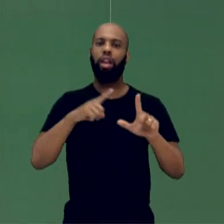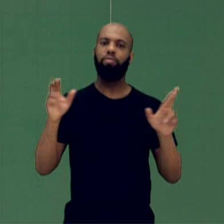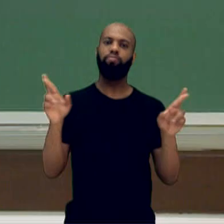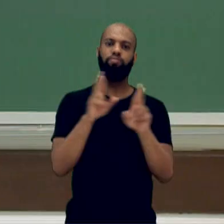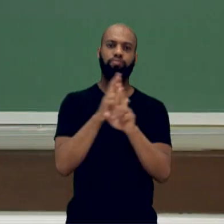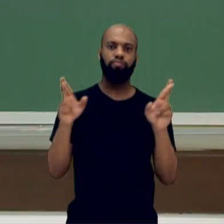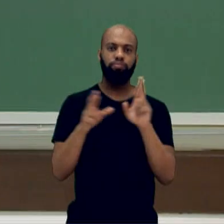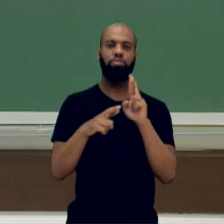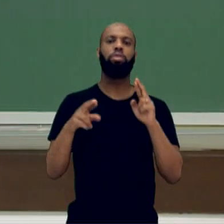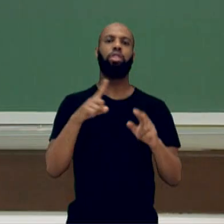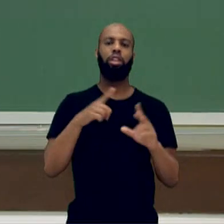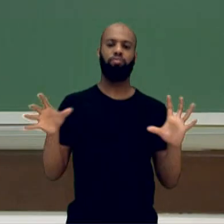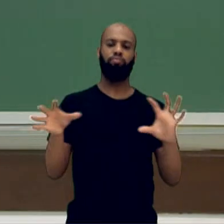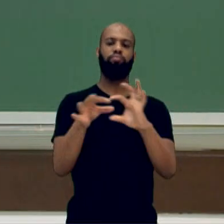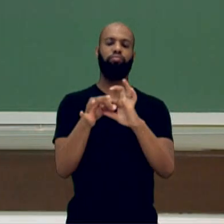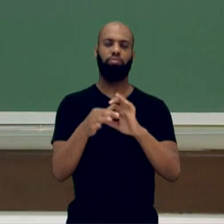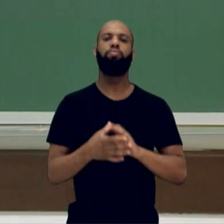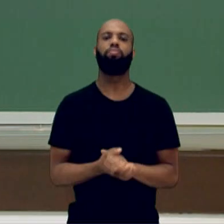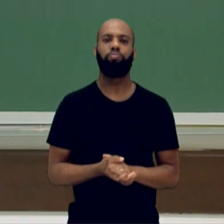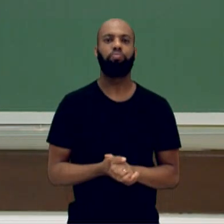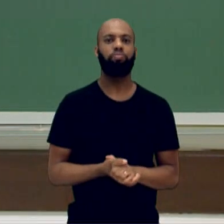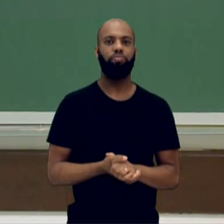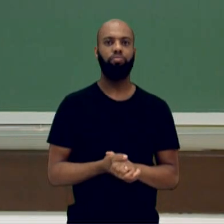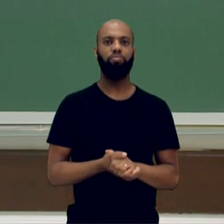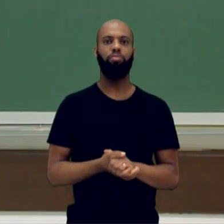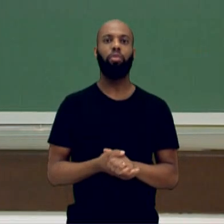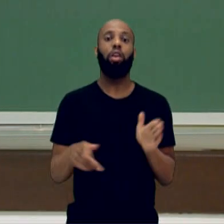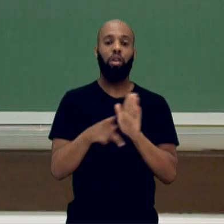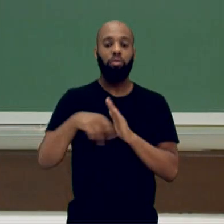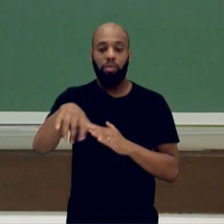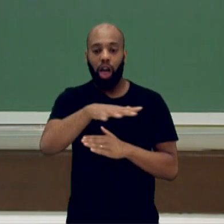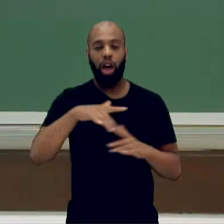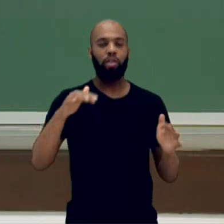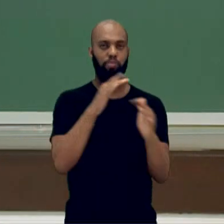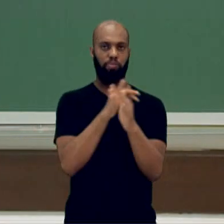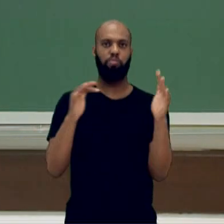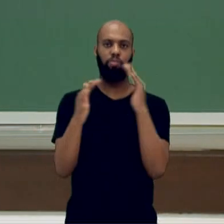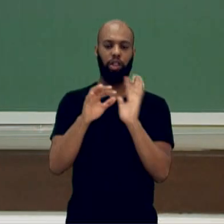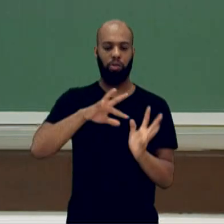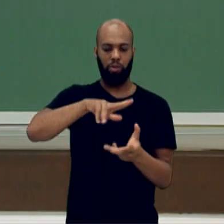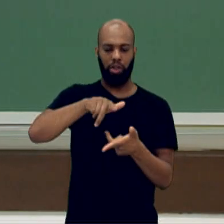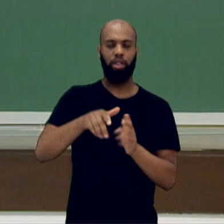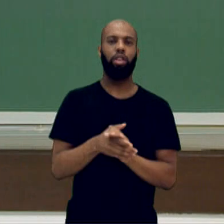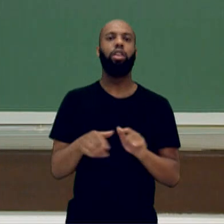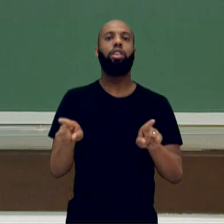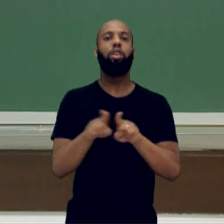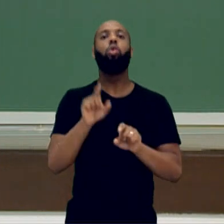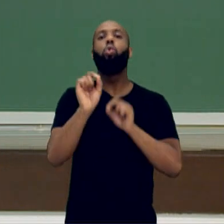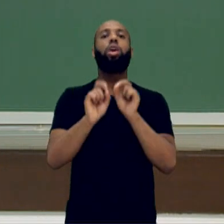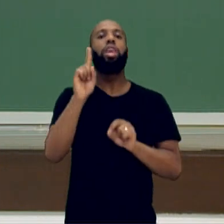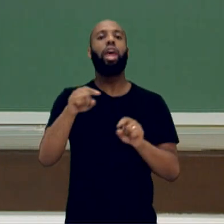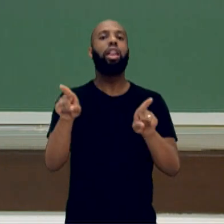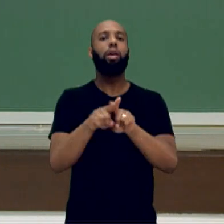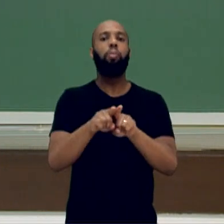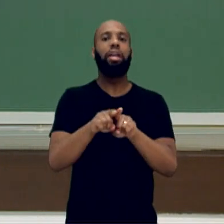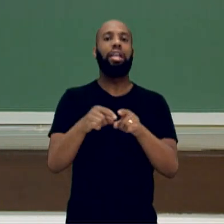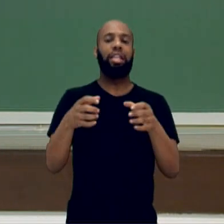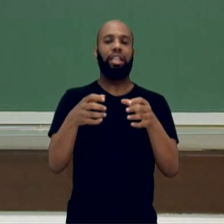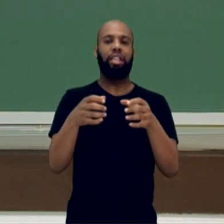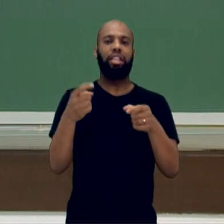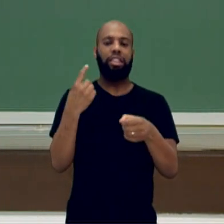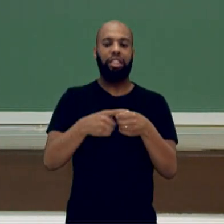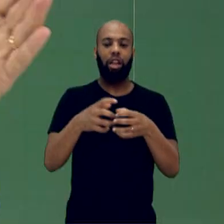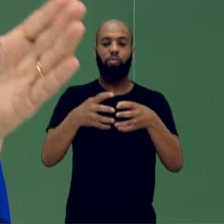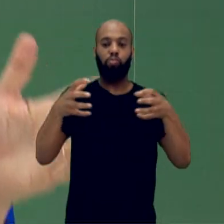entre si. Nessa ideia aqui das áreas urbanizadas do planeta. E o que são e onde estão as megacidades e as cidades